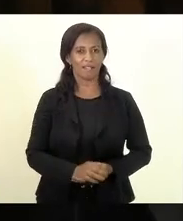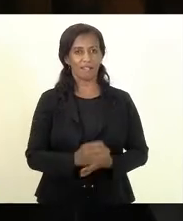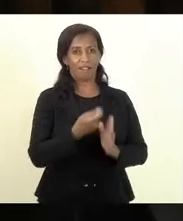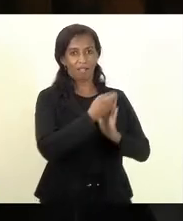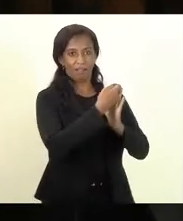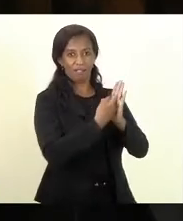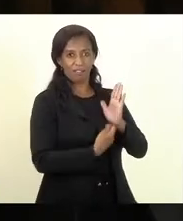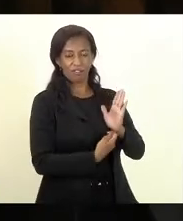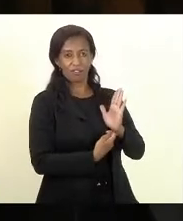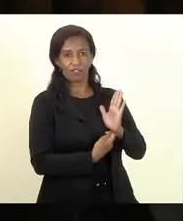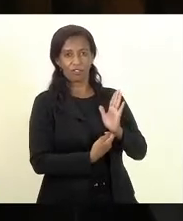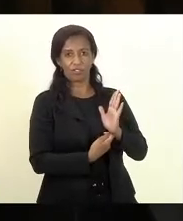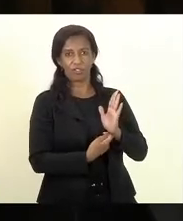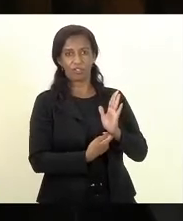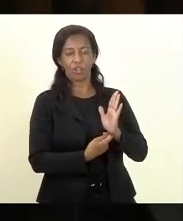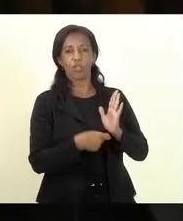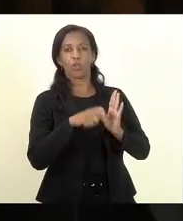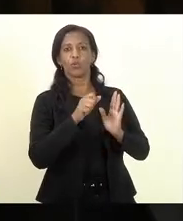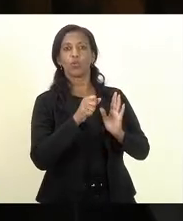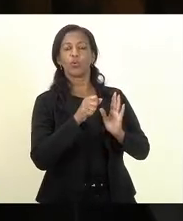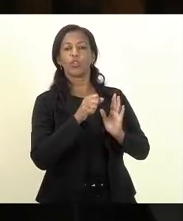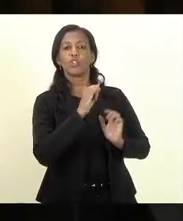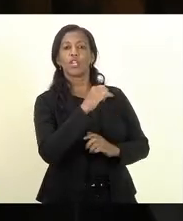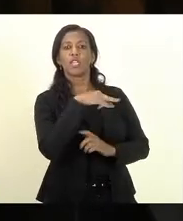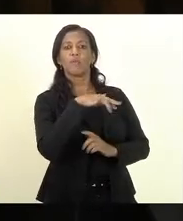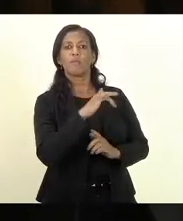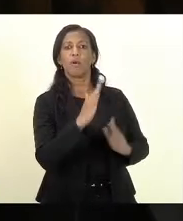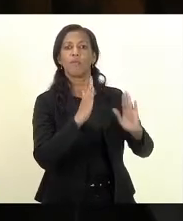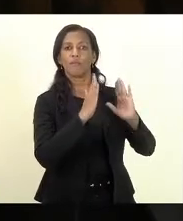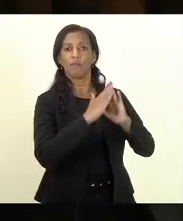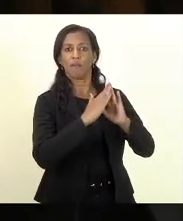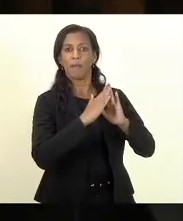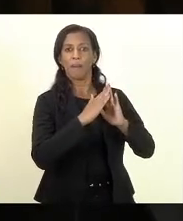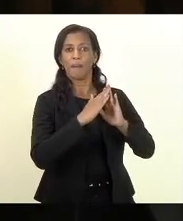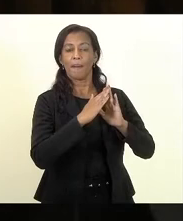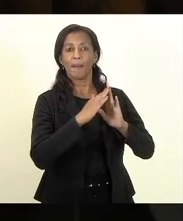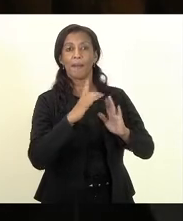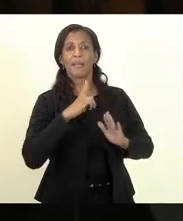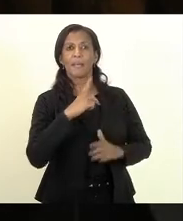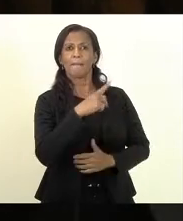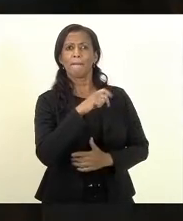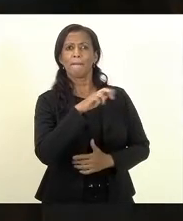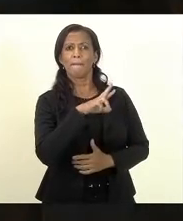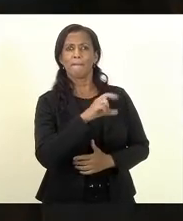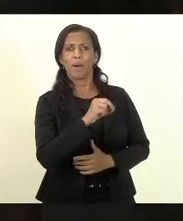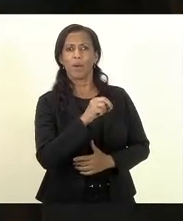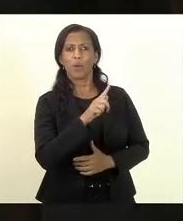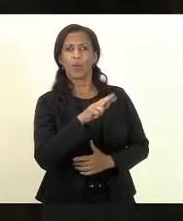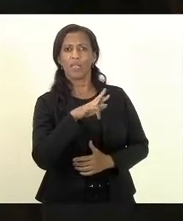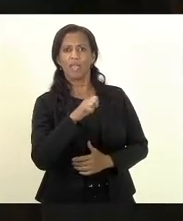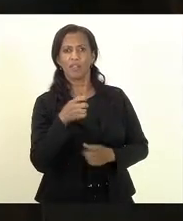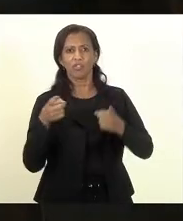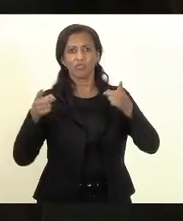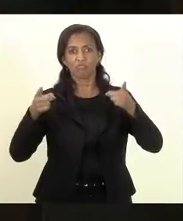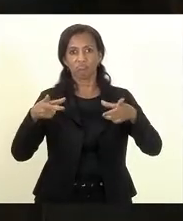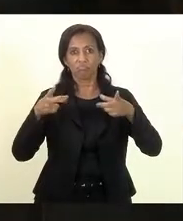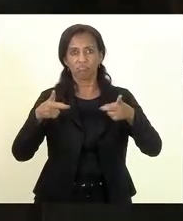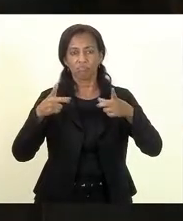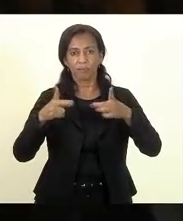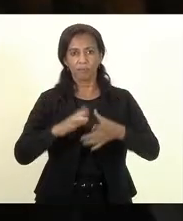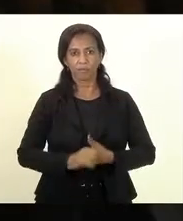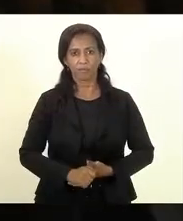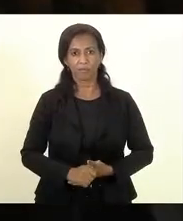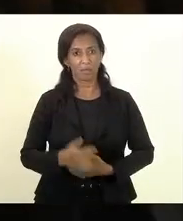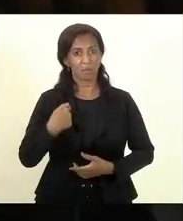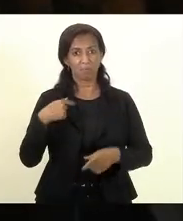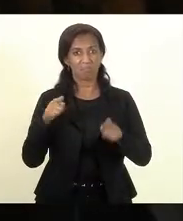lista dos imóveis que o ministro Paulo Guedes quer vender? O senhor conhece? Eu